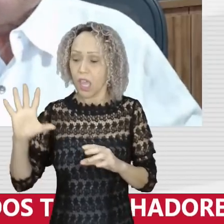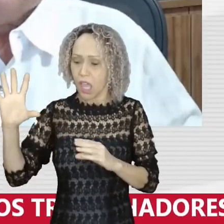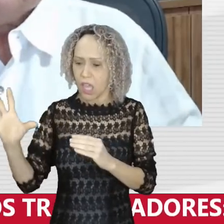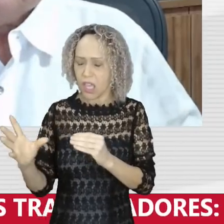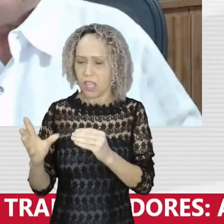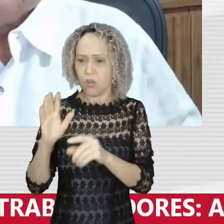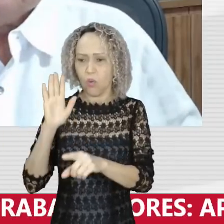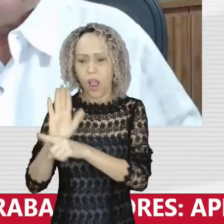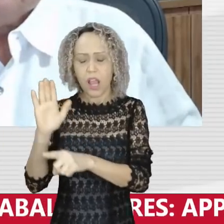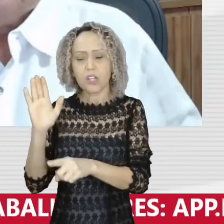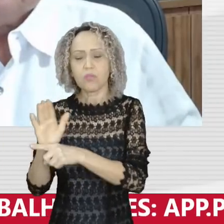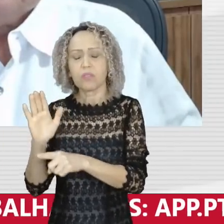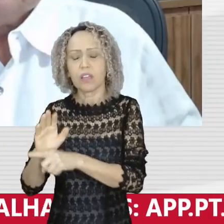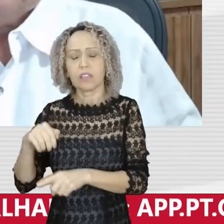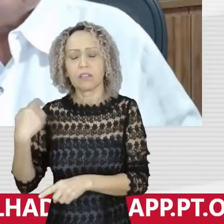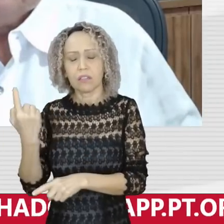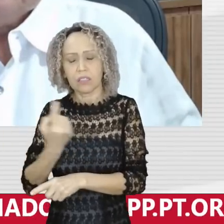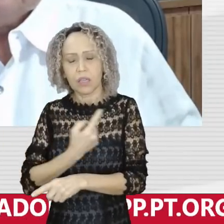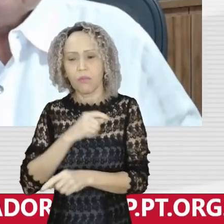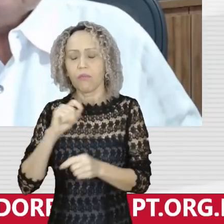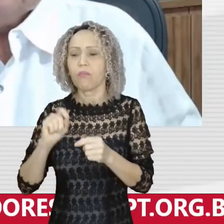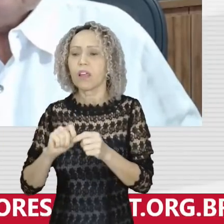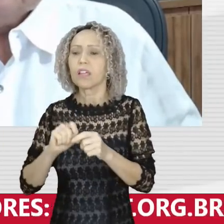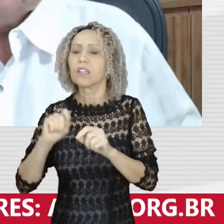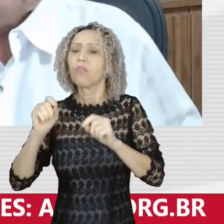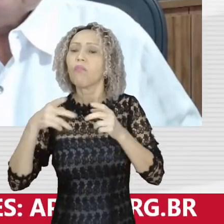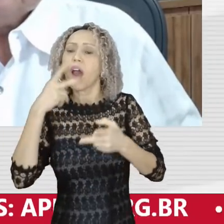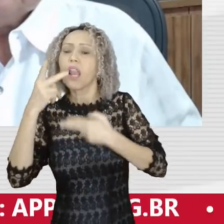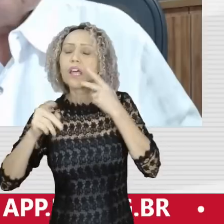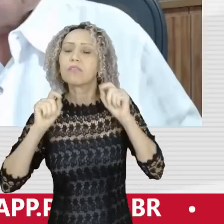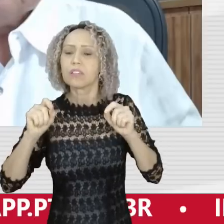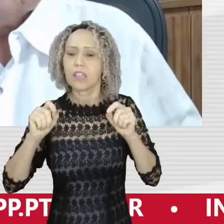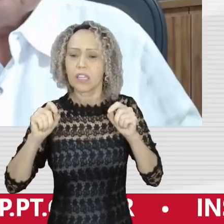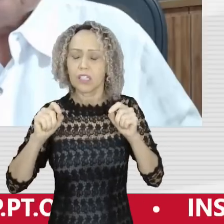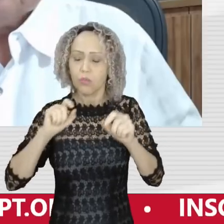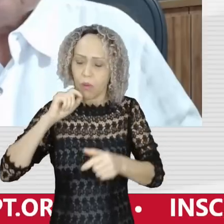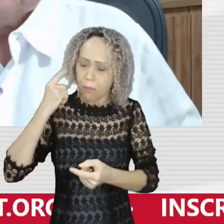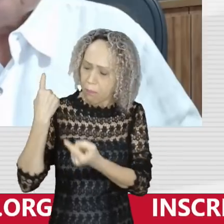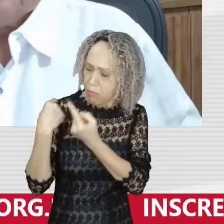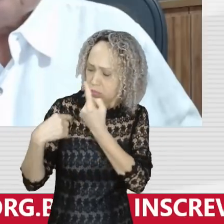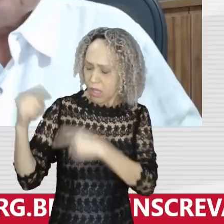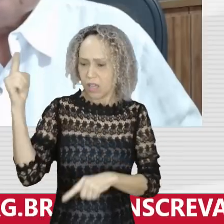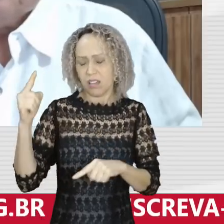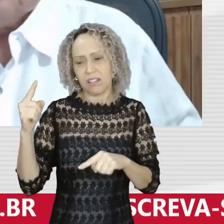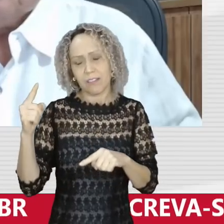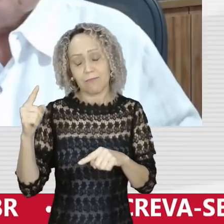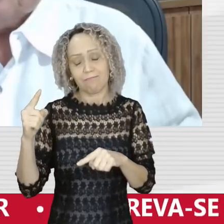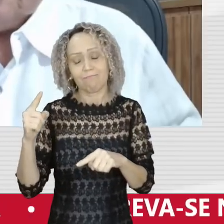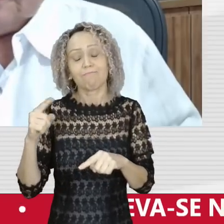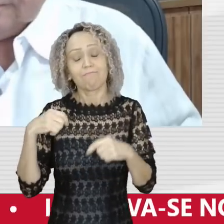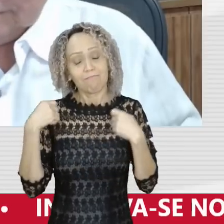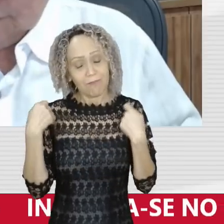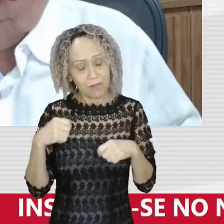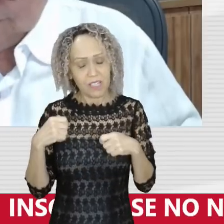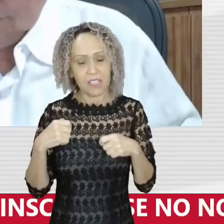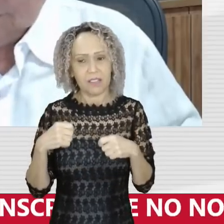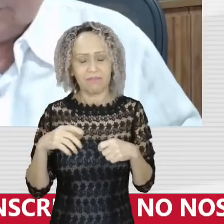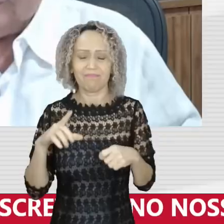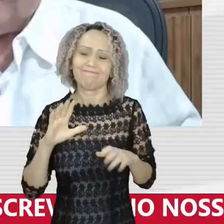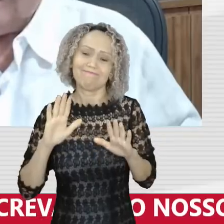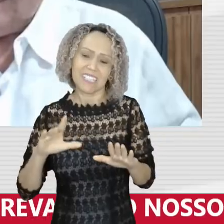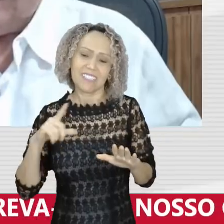de uma mudança e que precisa ser uma ruptura, mas, lamentavelmente, nós ainda temos um Congresso que nós teremos que fazer a disputa